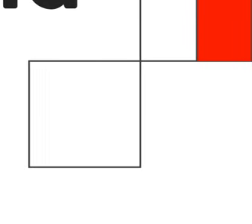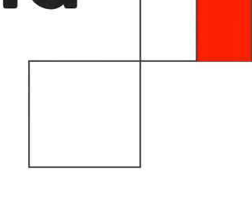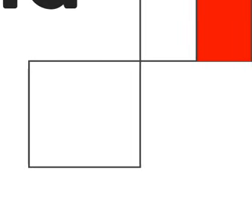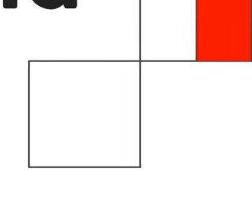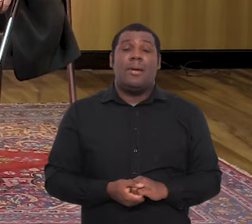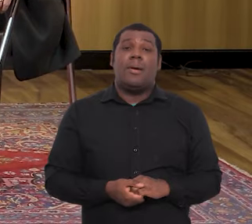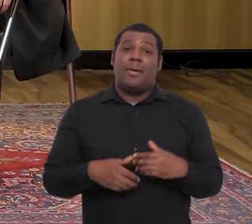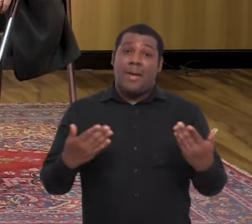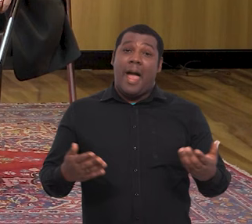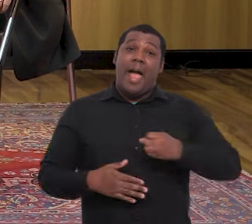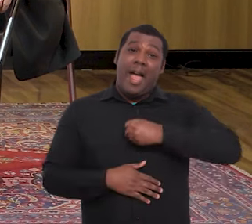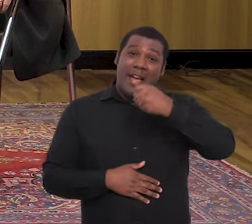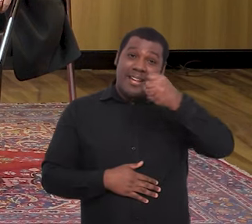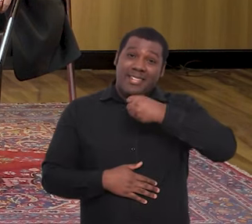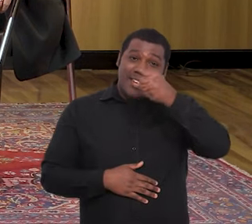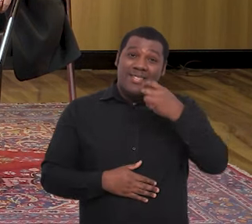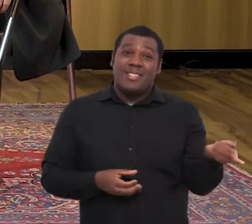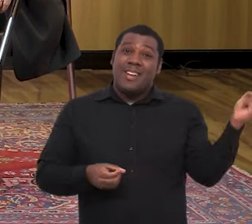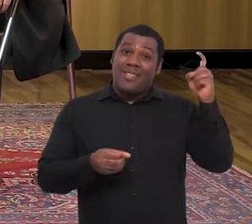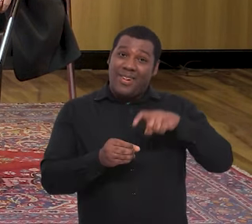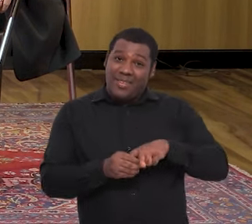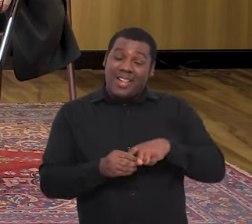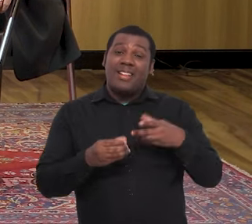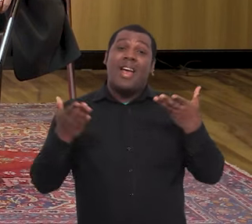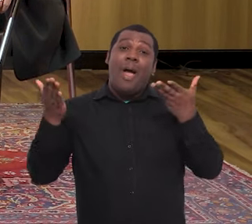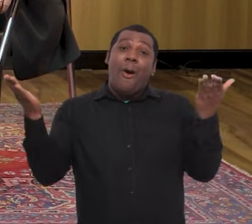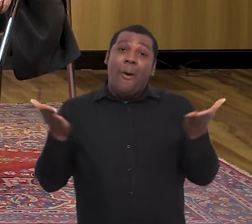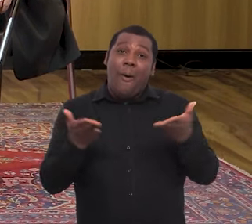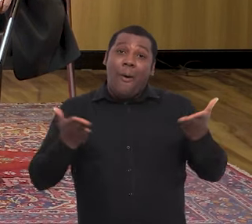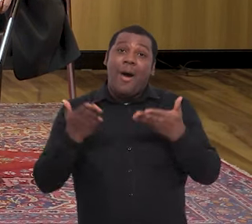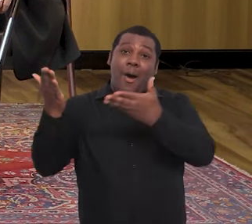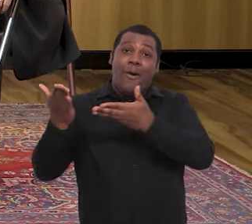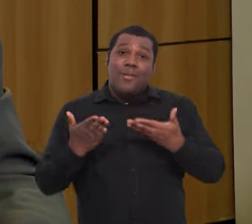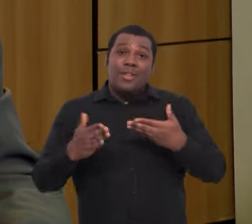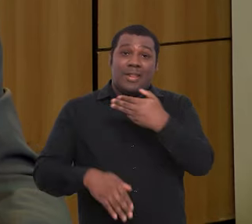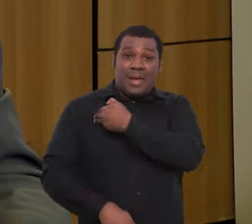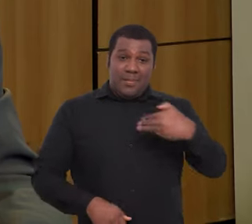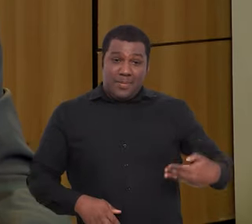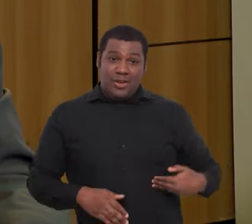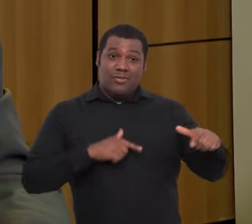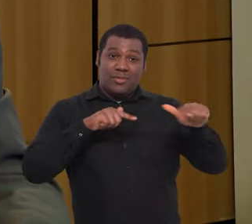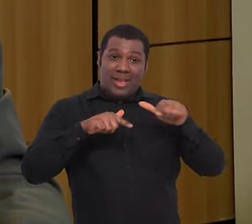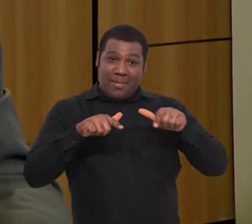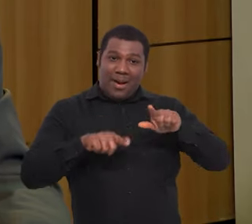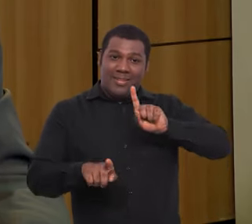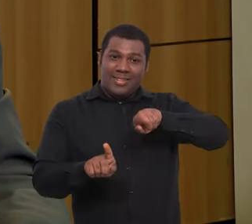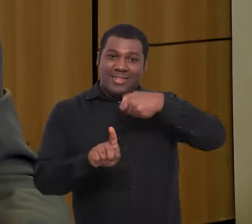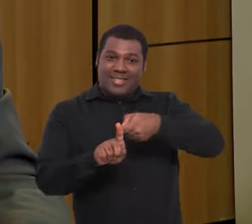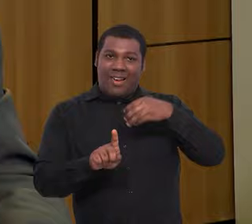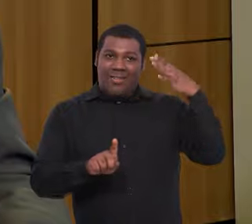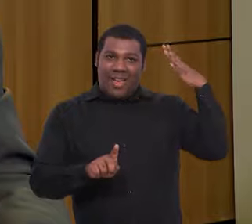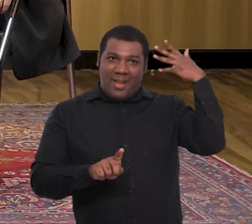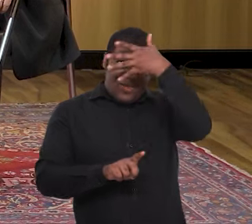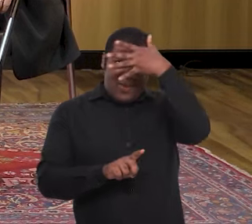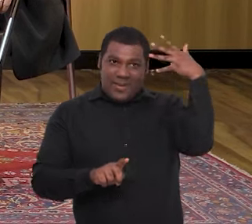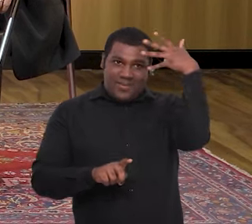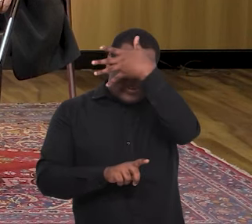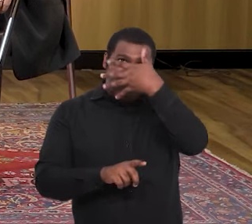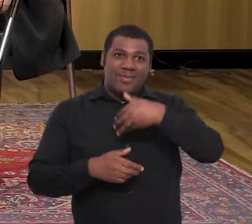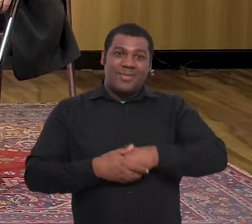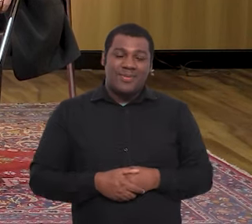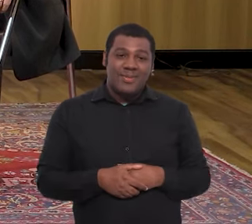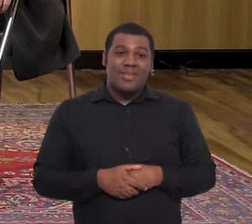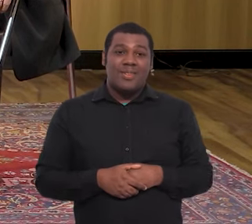conversa o Brasil em Pauta está de volta e a conversa Hoje é com o ministro do trabalho emprego Luís Marinho nós